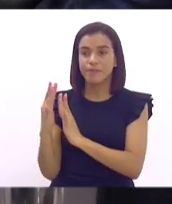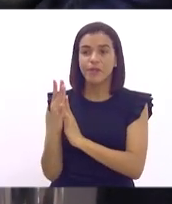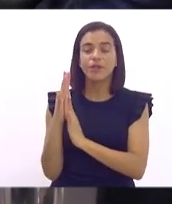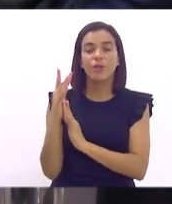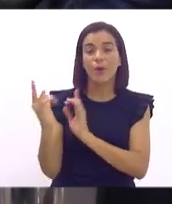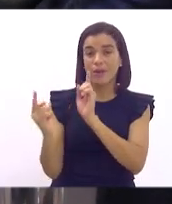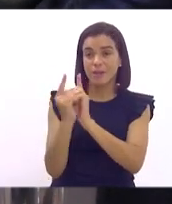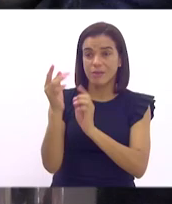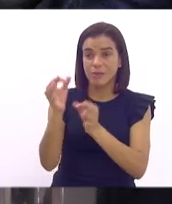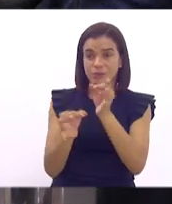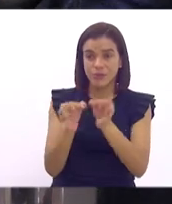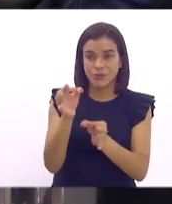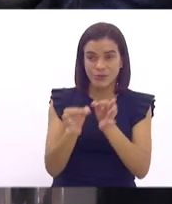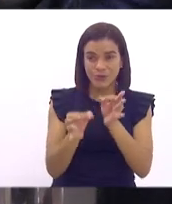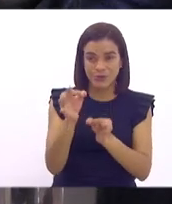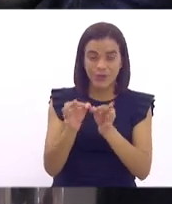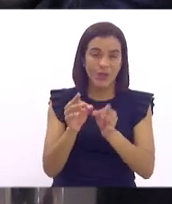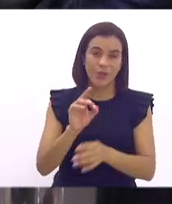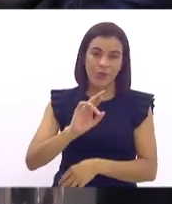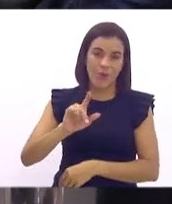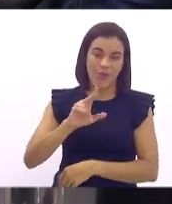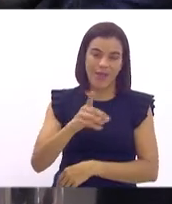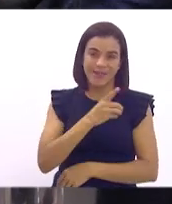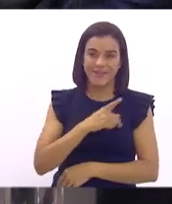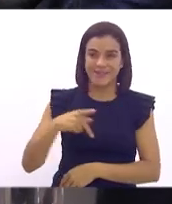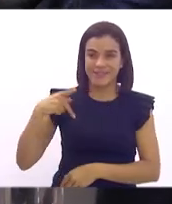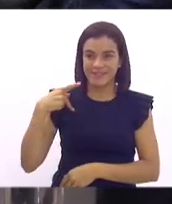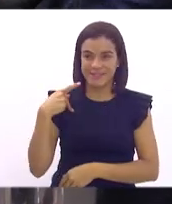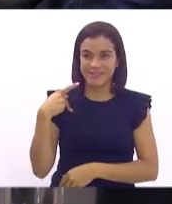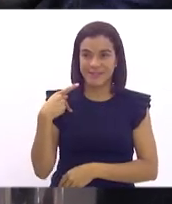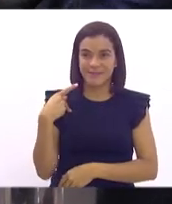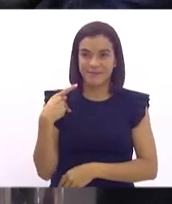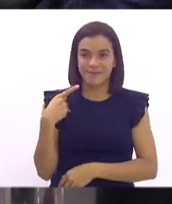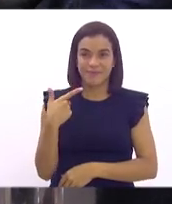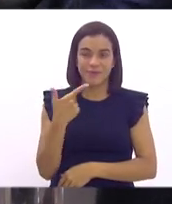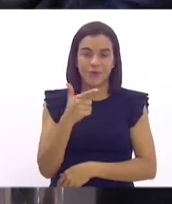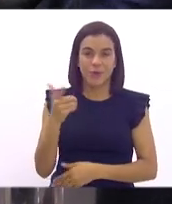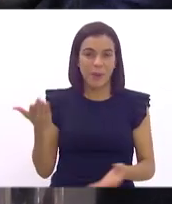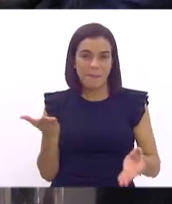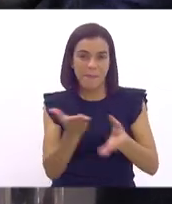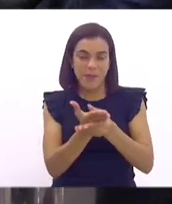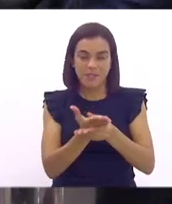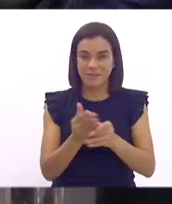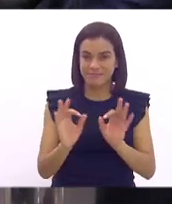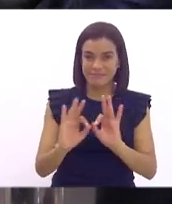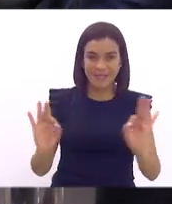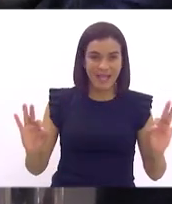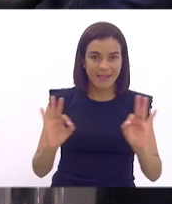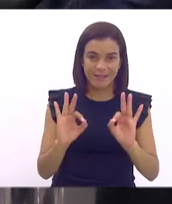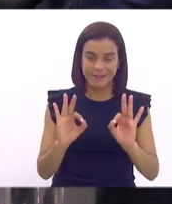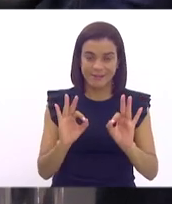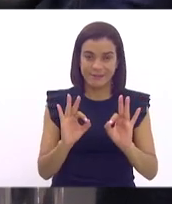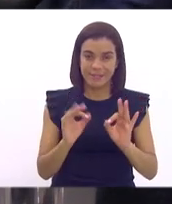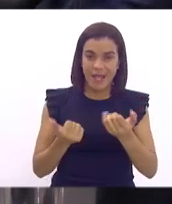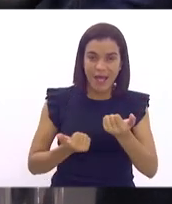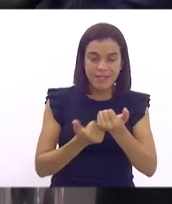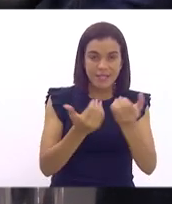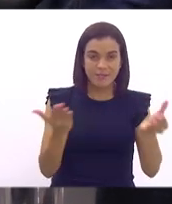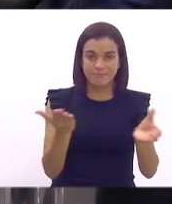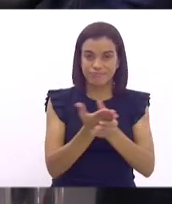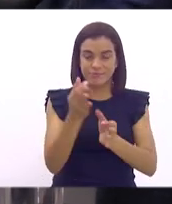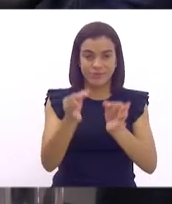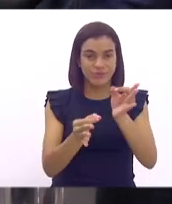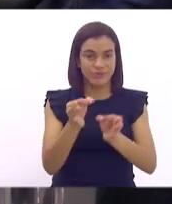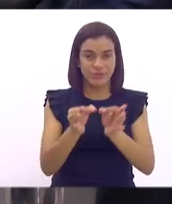atendimento jurídico não é como da defensoria, né? A gente não dá entrada em ações, a gente não dá assistência jurídica, né? Quem dá